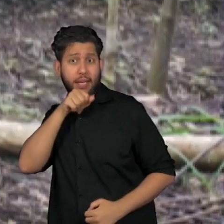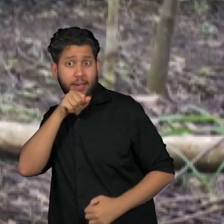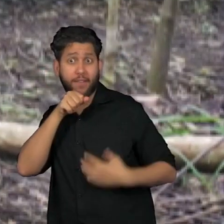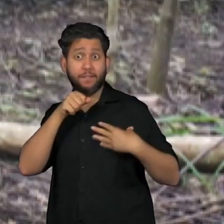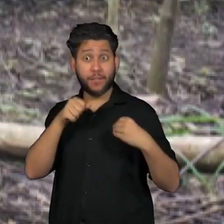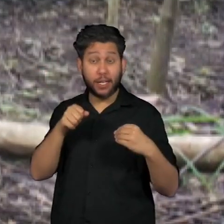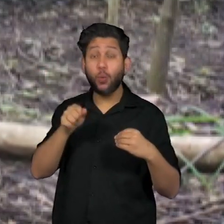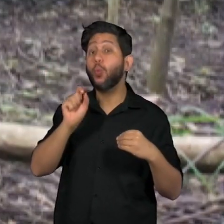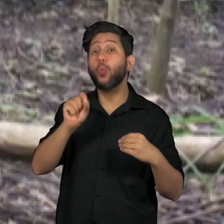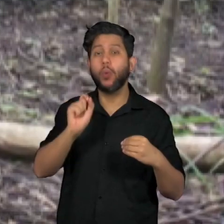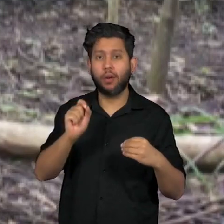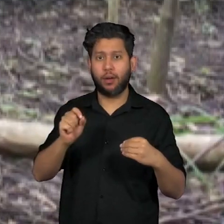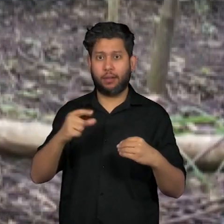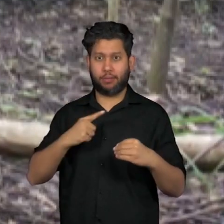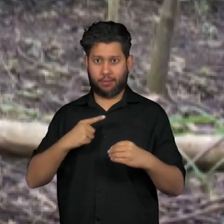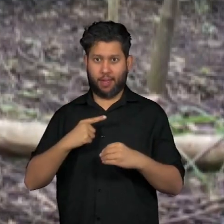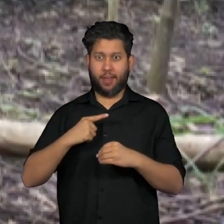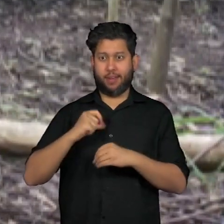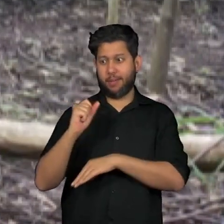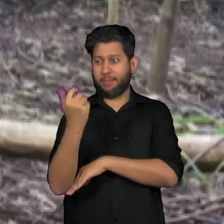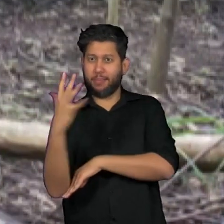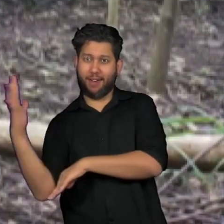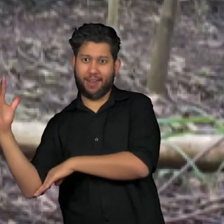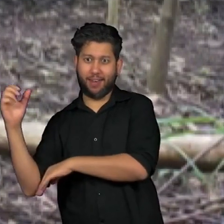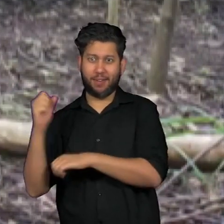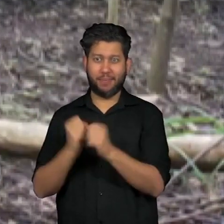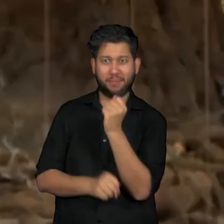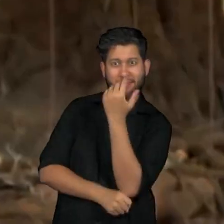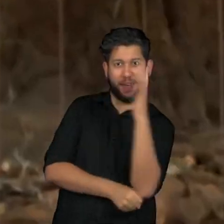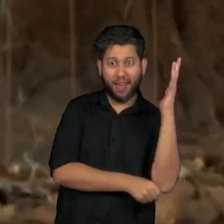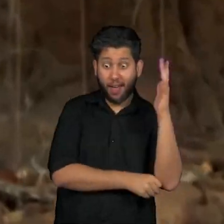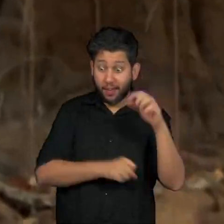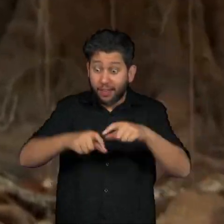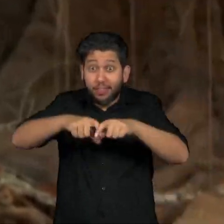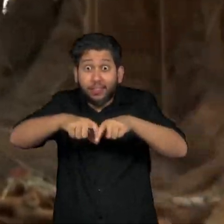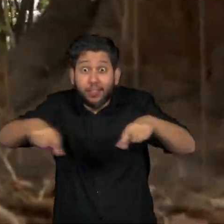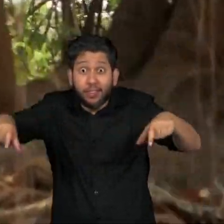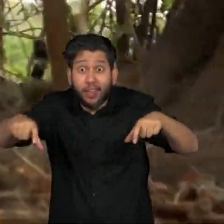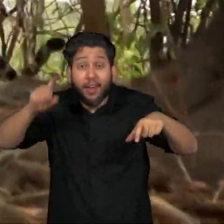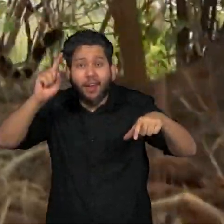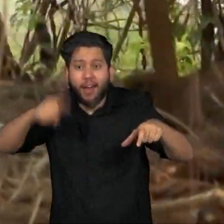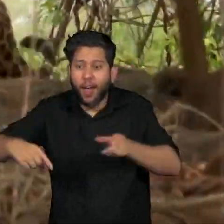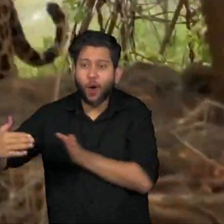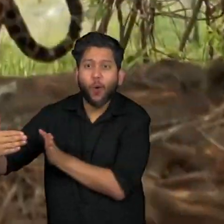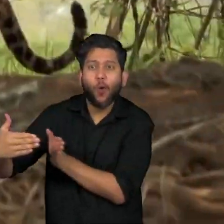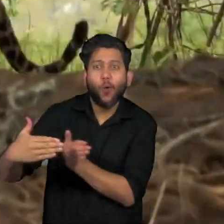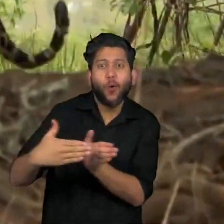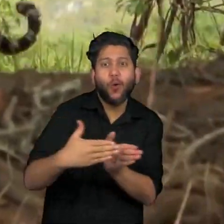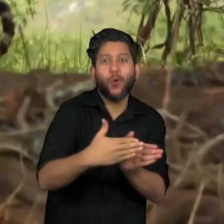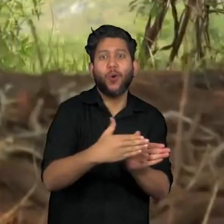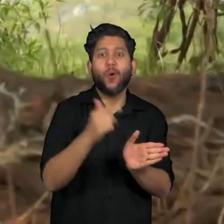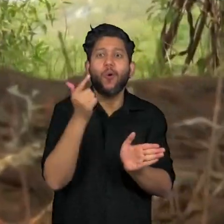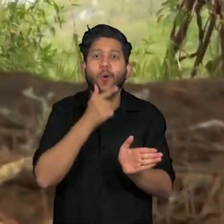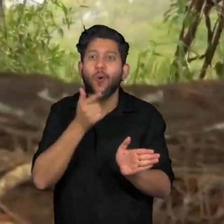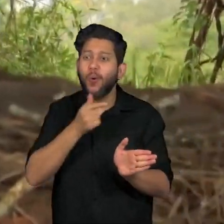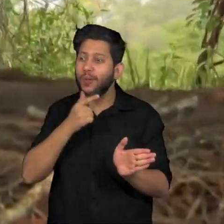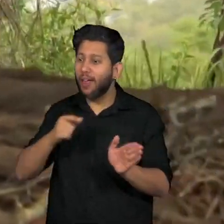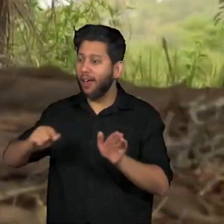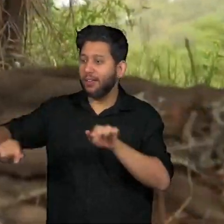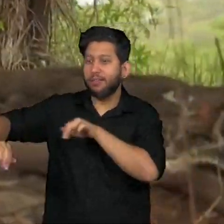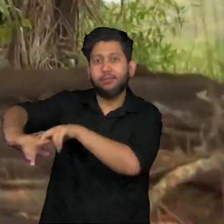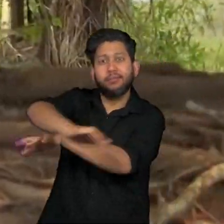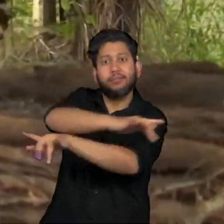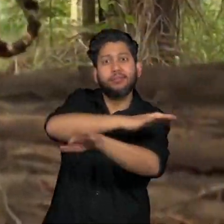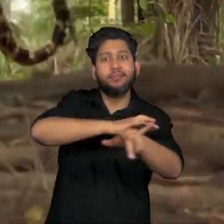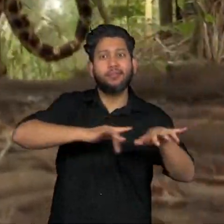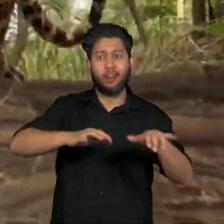corredor ecológico. Uma antiga fazenda que foi incorporada à reserva e que agora conecta áreas de mata